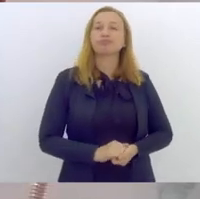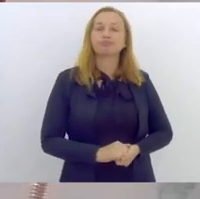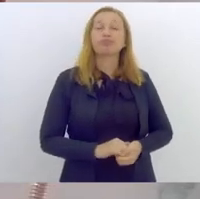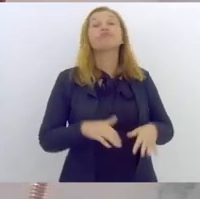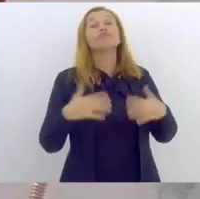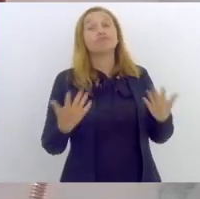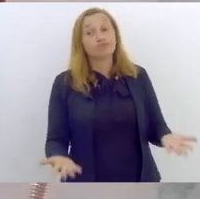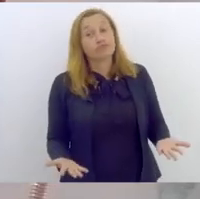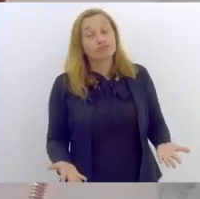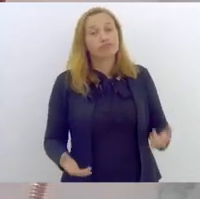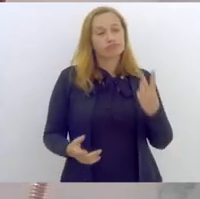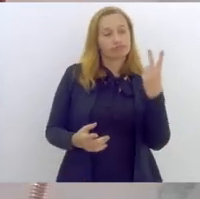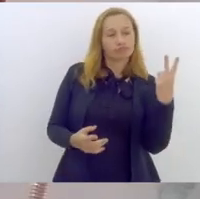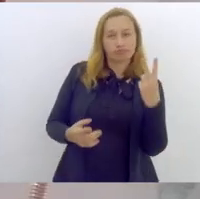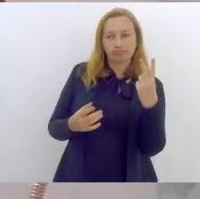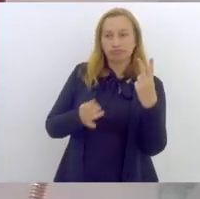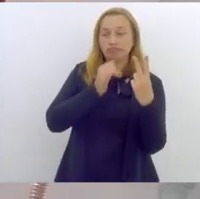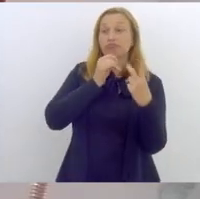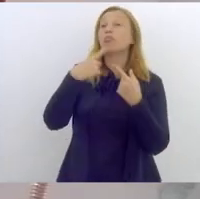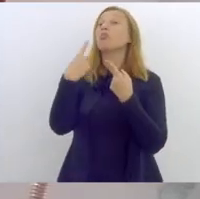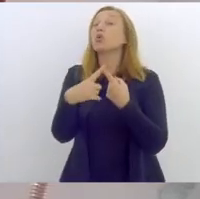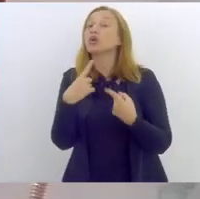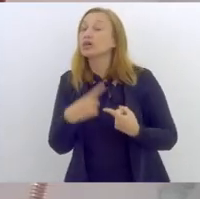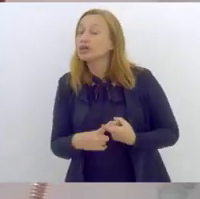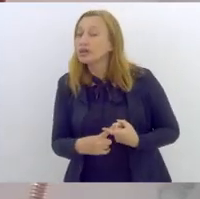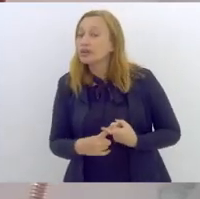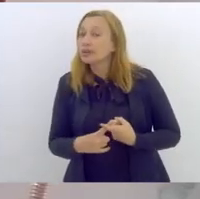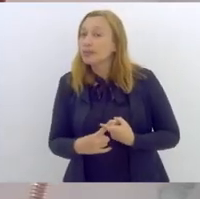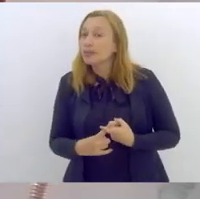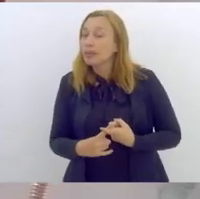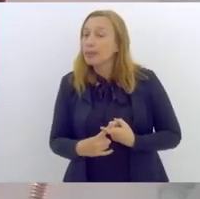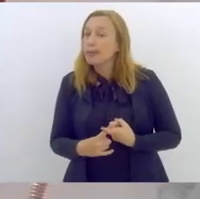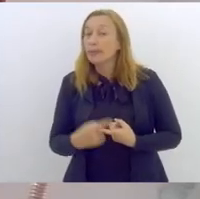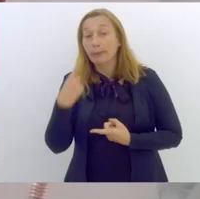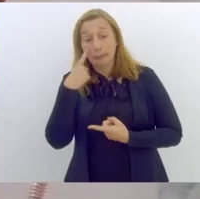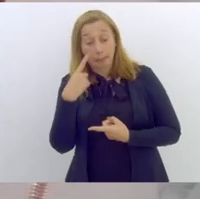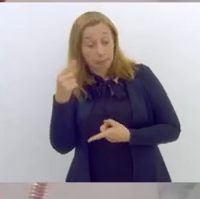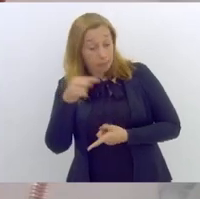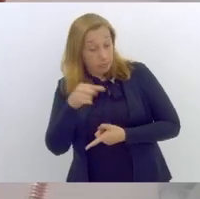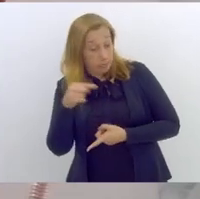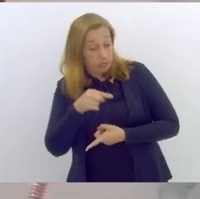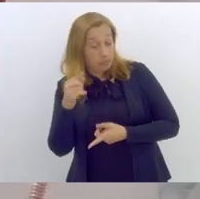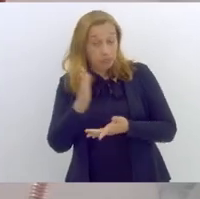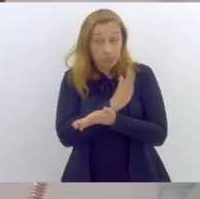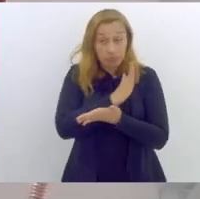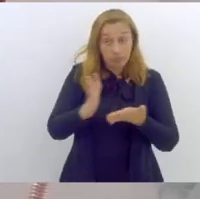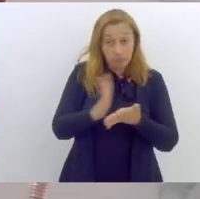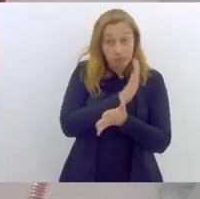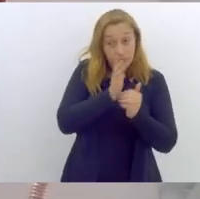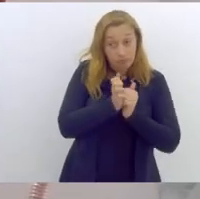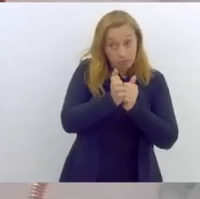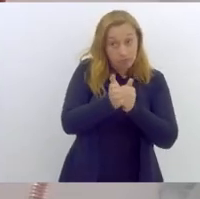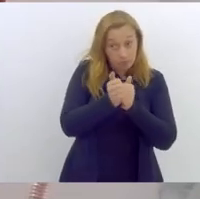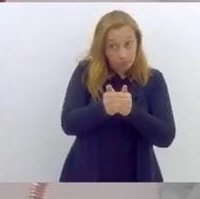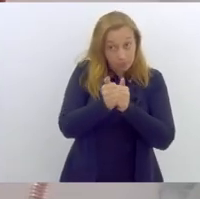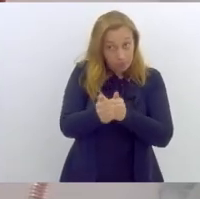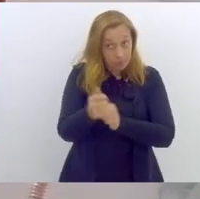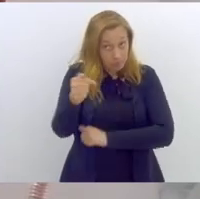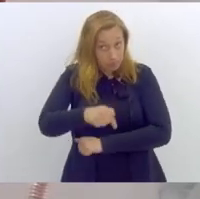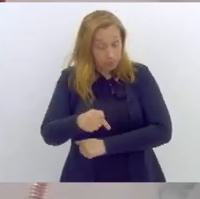então eu dou esses dois exemplos porque a gente tem enfrentado aqui muitos participam e acompanham